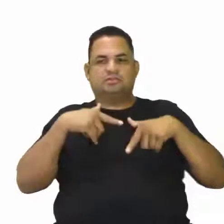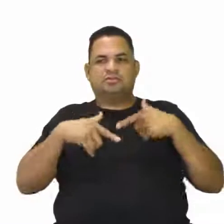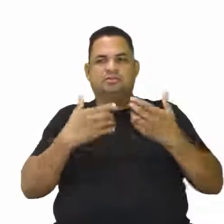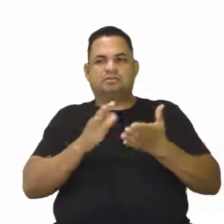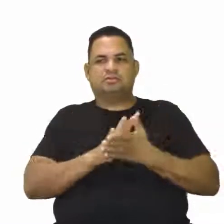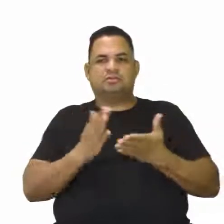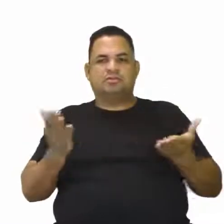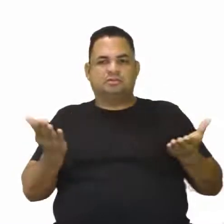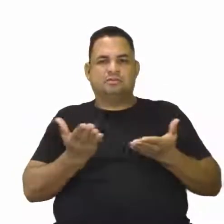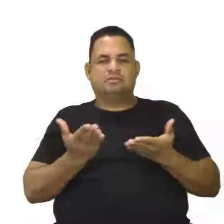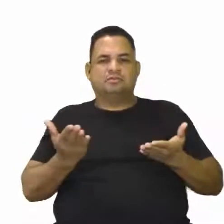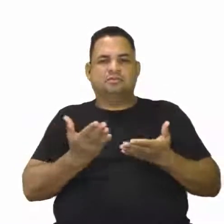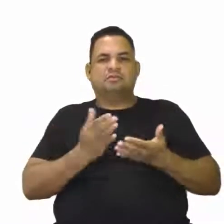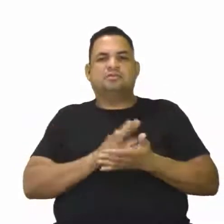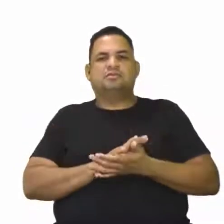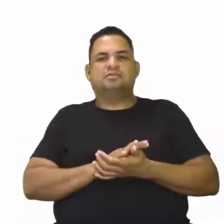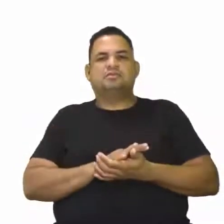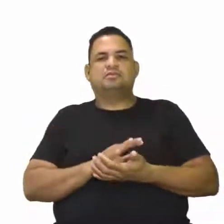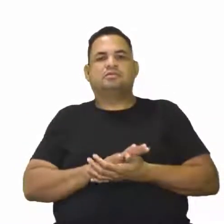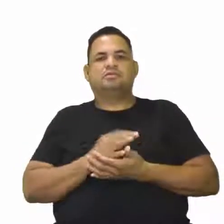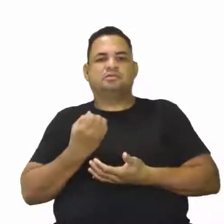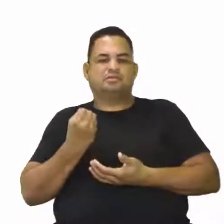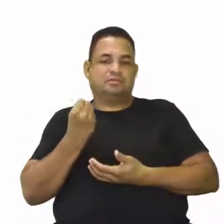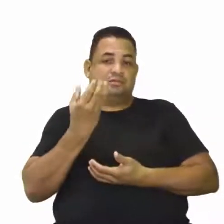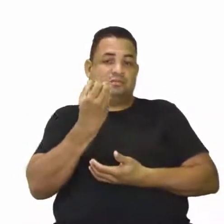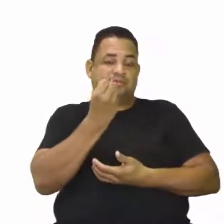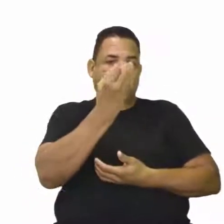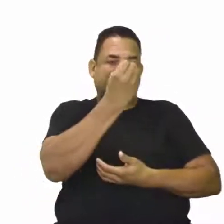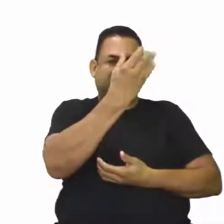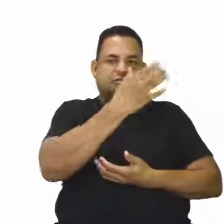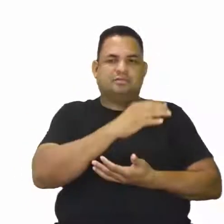agora, galerinha, vamos viajar!